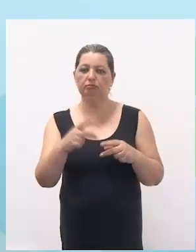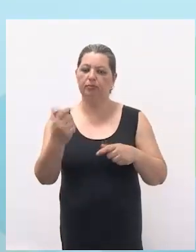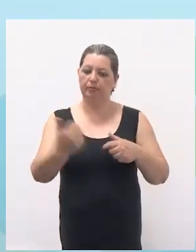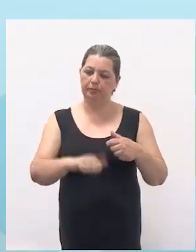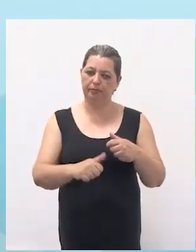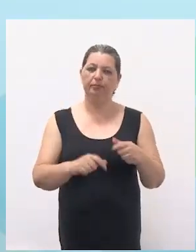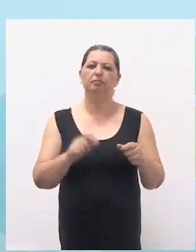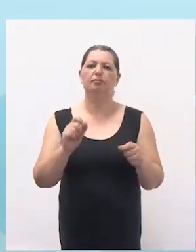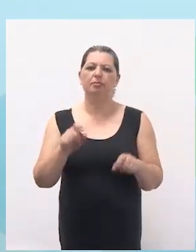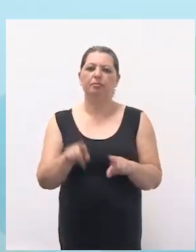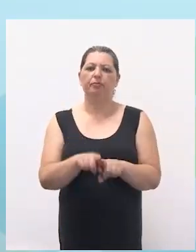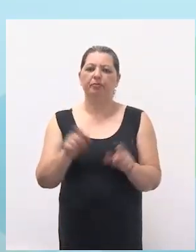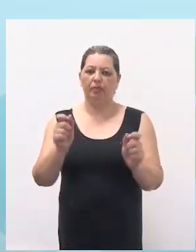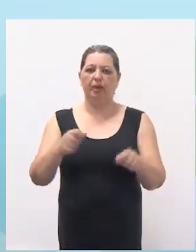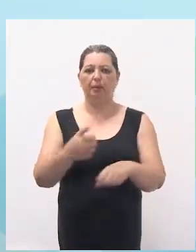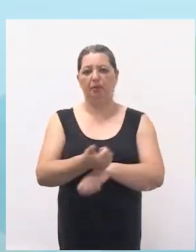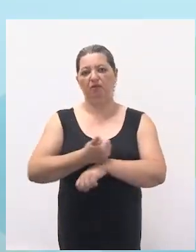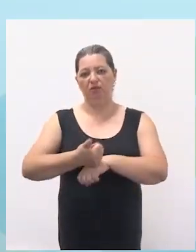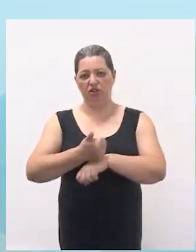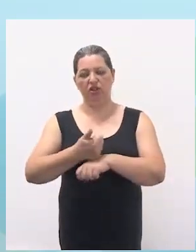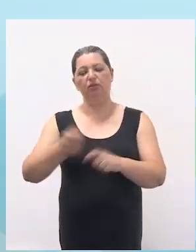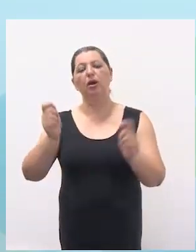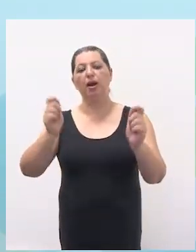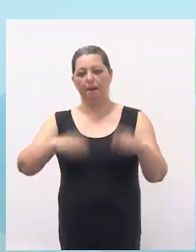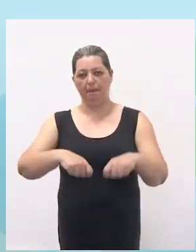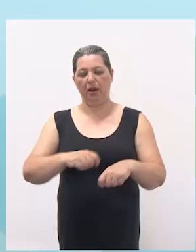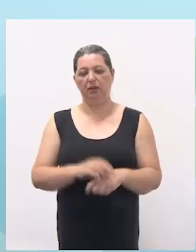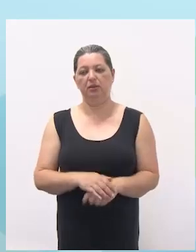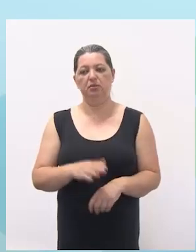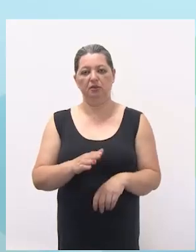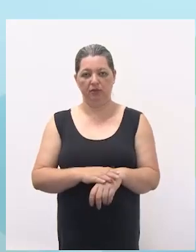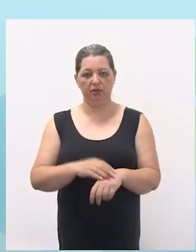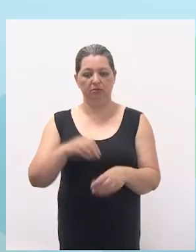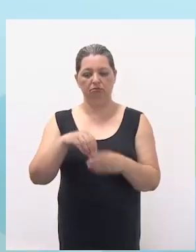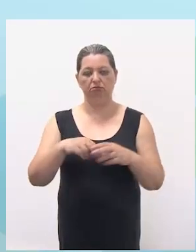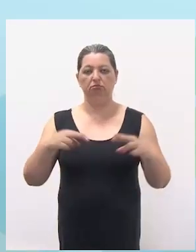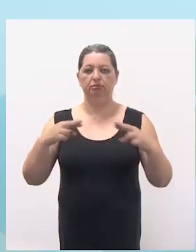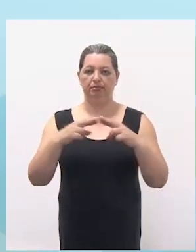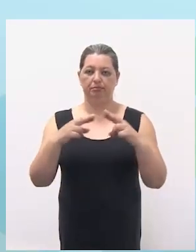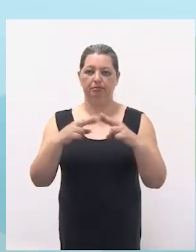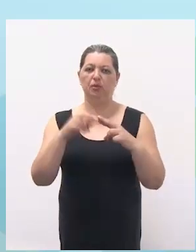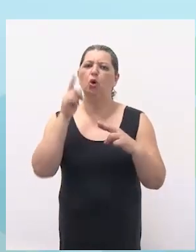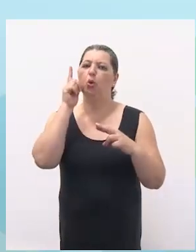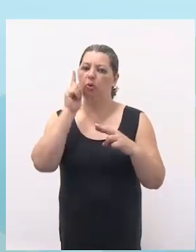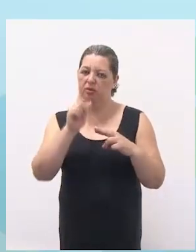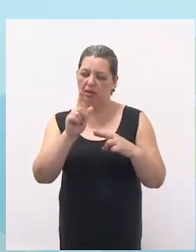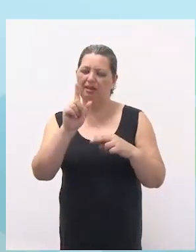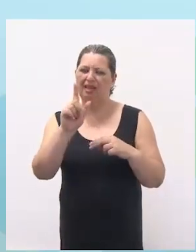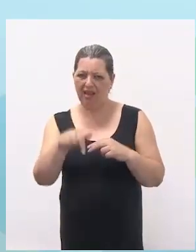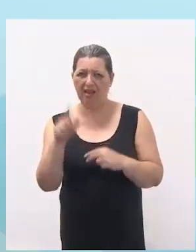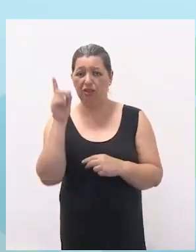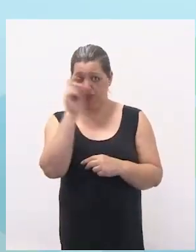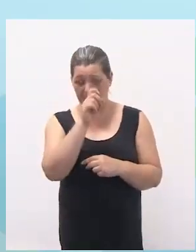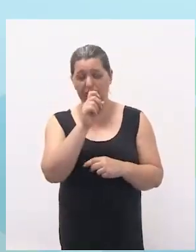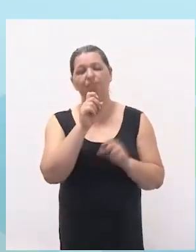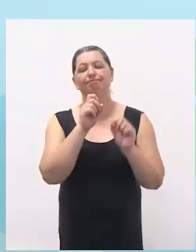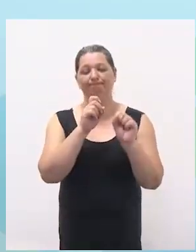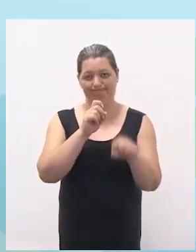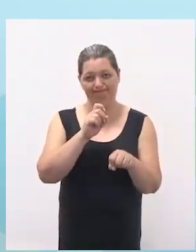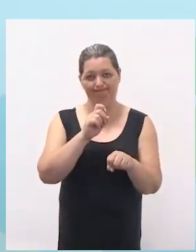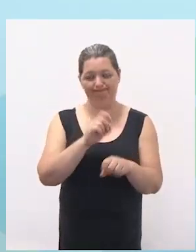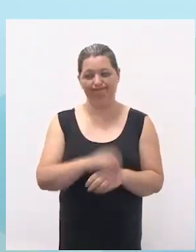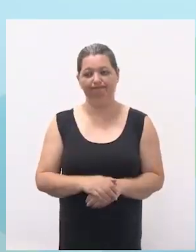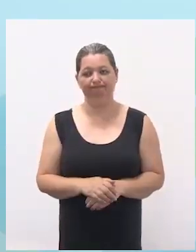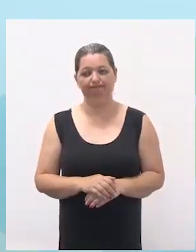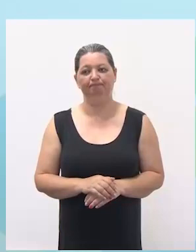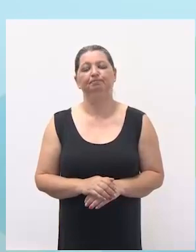gente tem profissionais gabaritados e capacitados dentro da rede e que a gente consegue sim. É difícil, gente? É difícil.